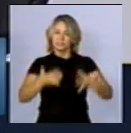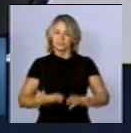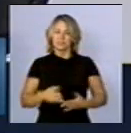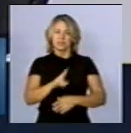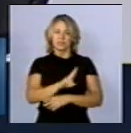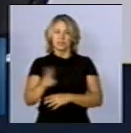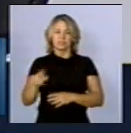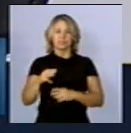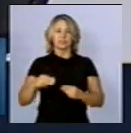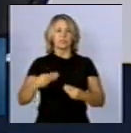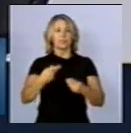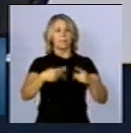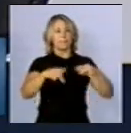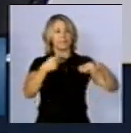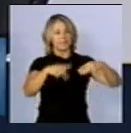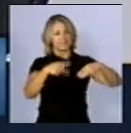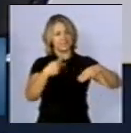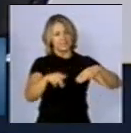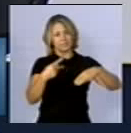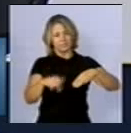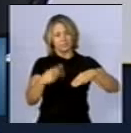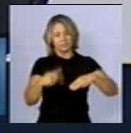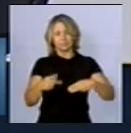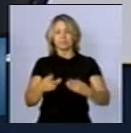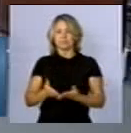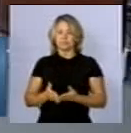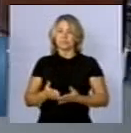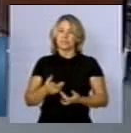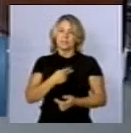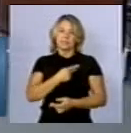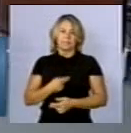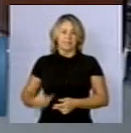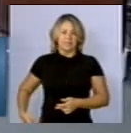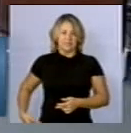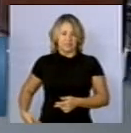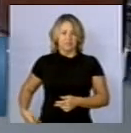Público o senhor presidente